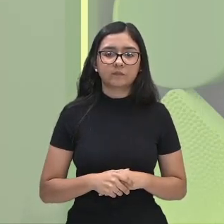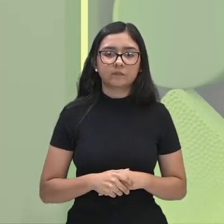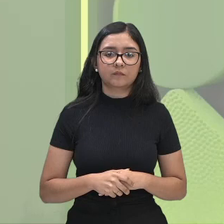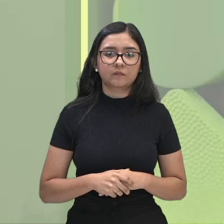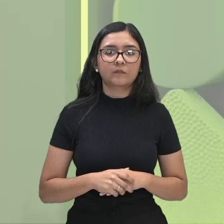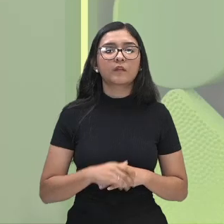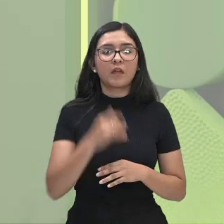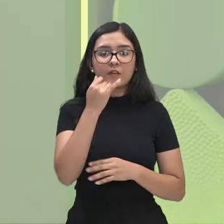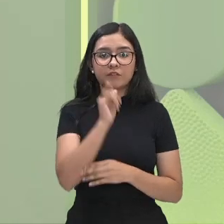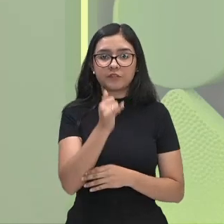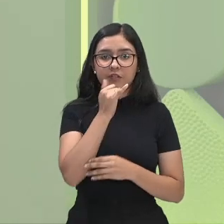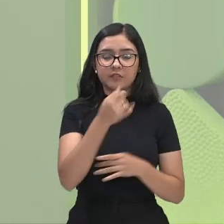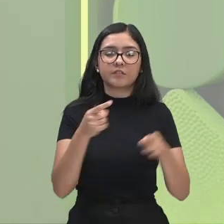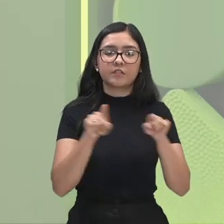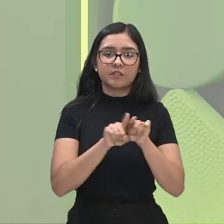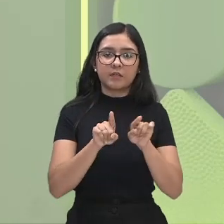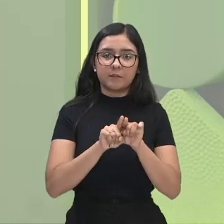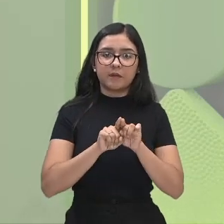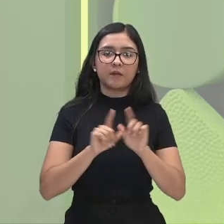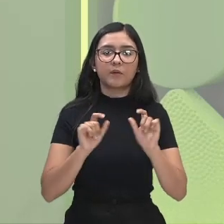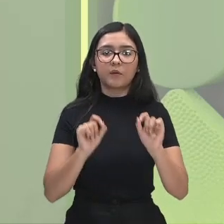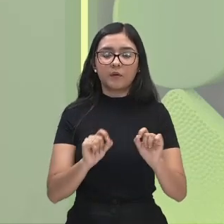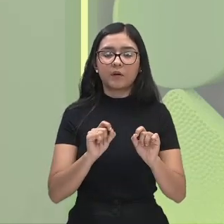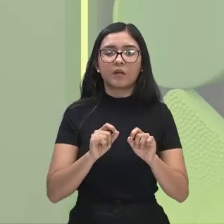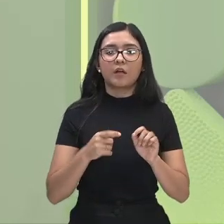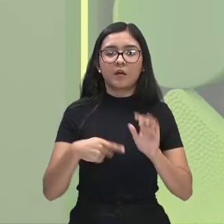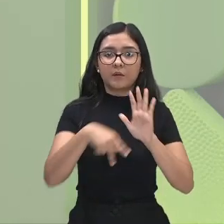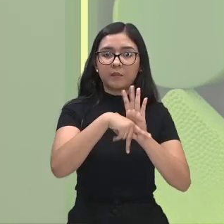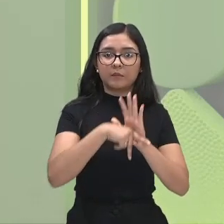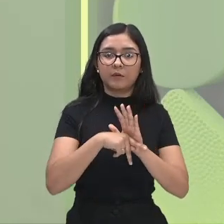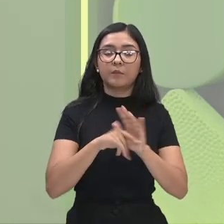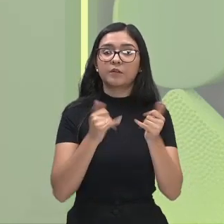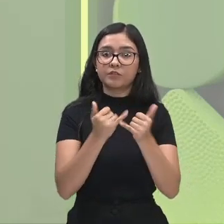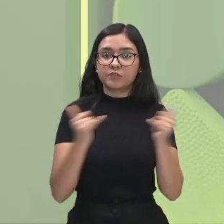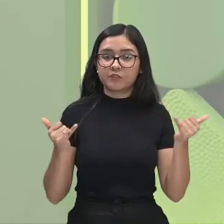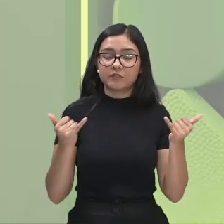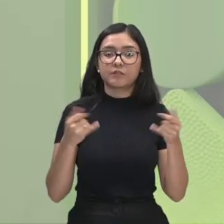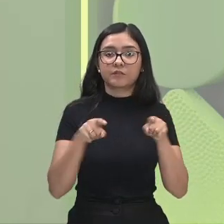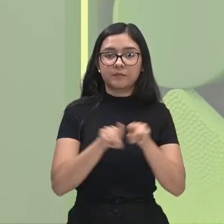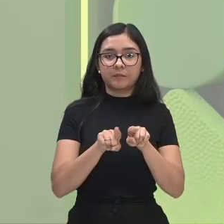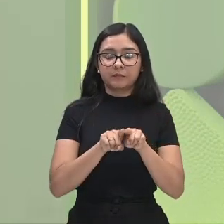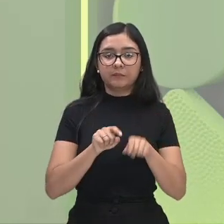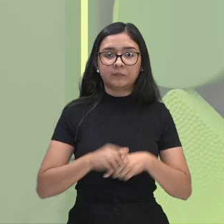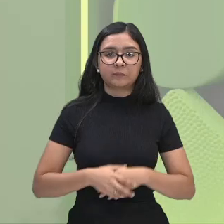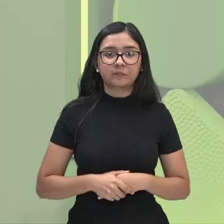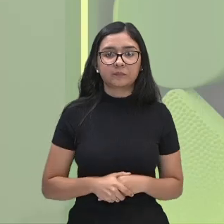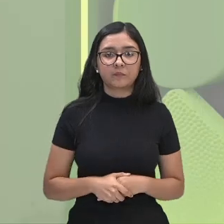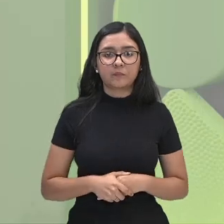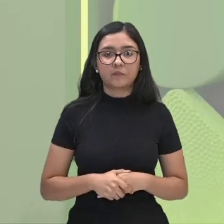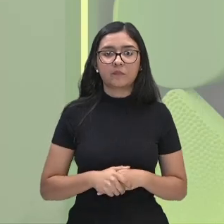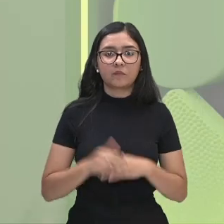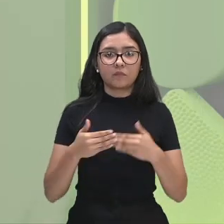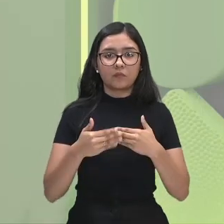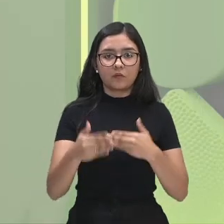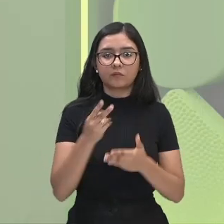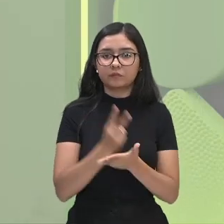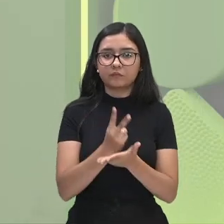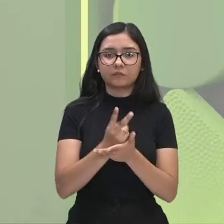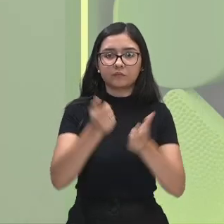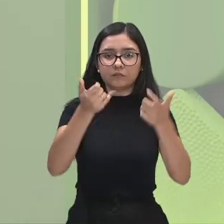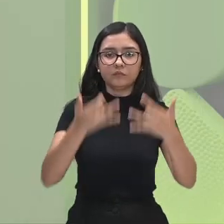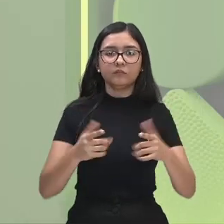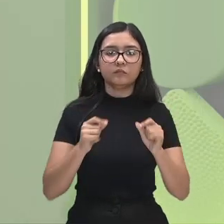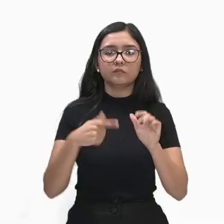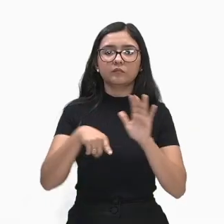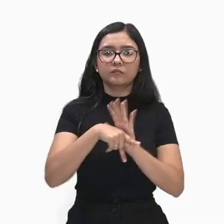às cargas e inversamente proporcional à distância que as separa. Continuando, pessoal, falando aí da lei